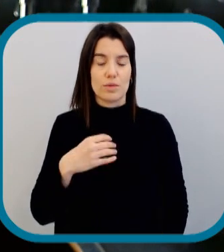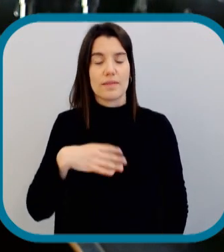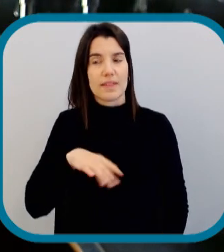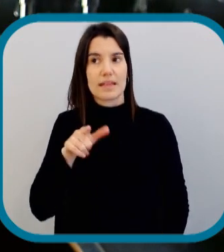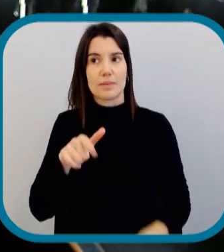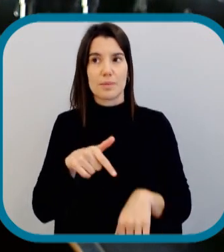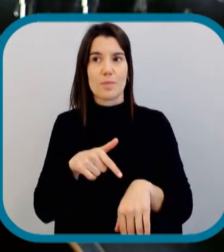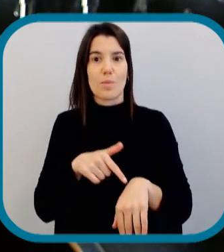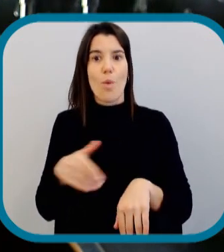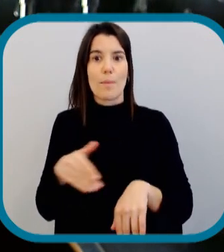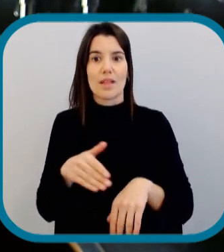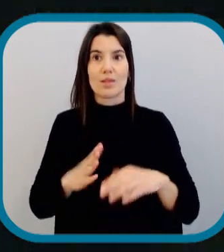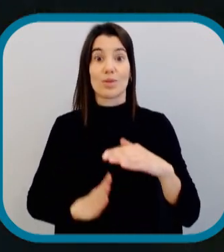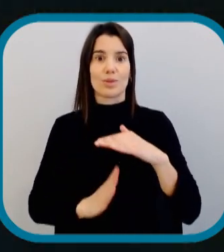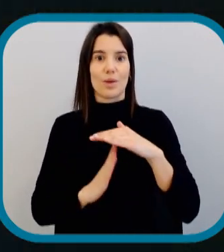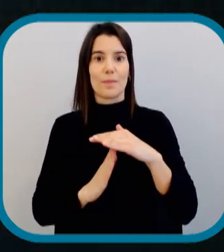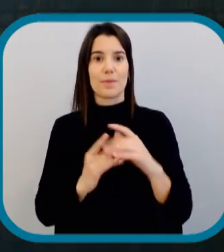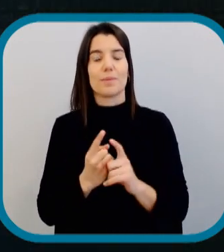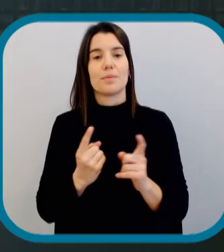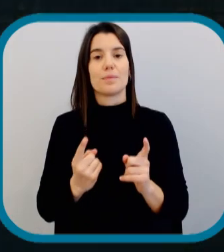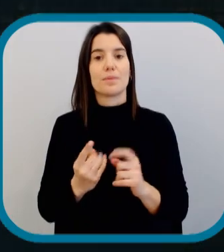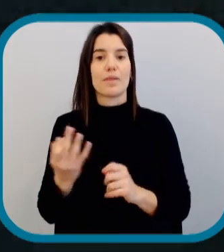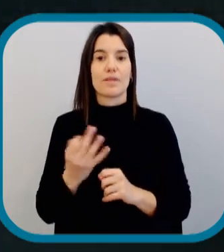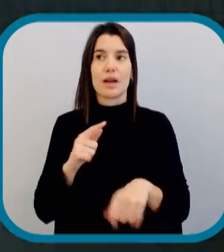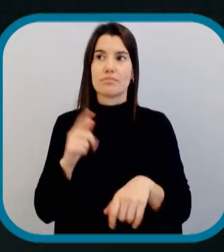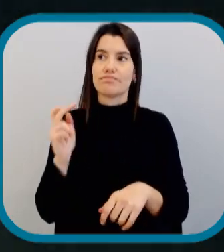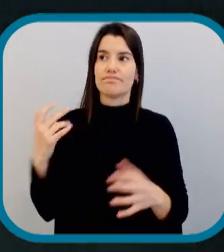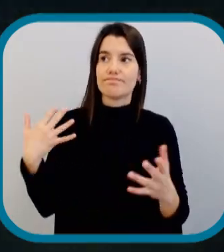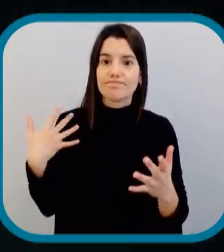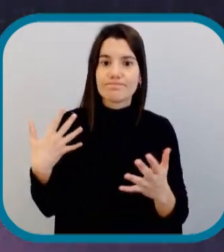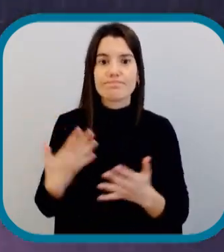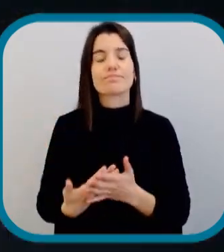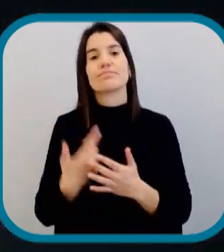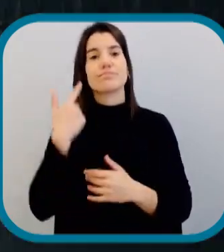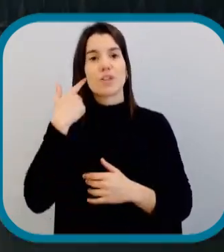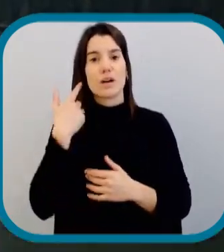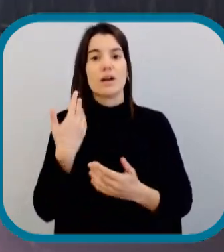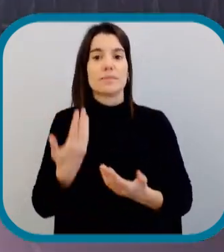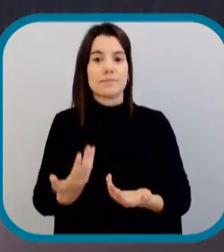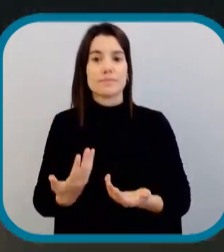queríamos que esse fosse um dos momentos altos, porque lá está, passou todo este tempo